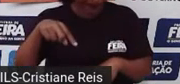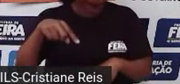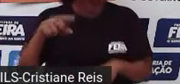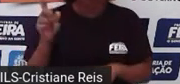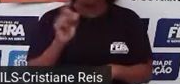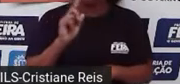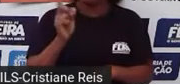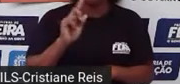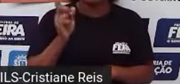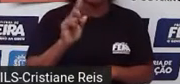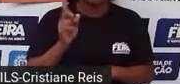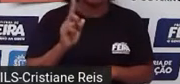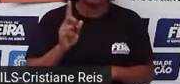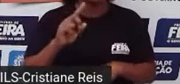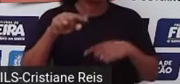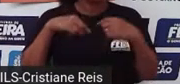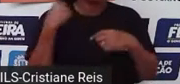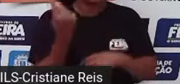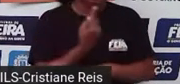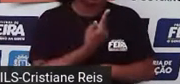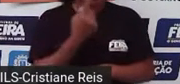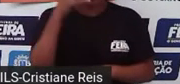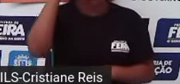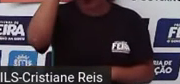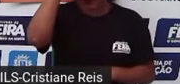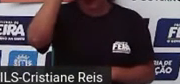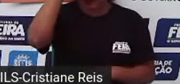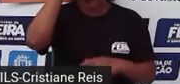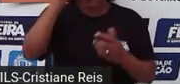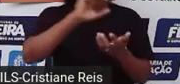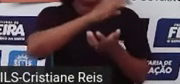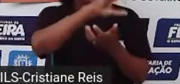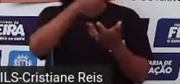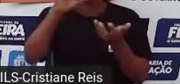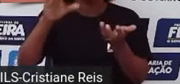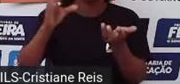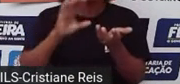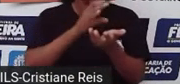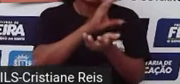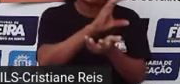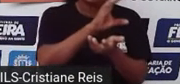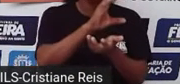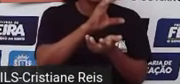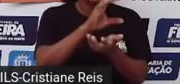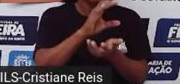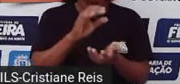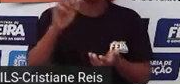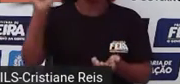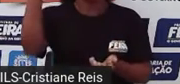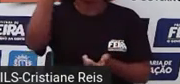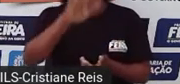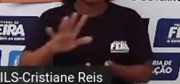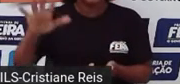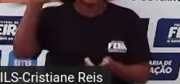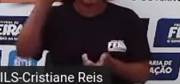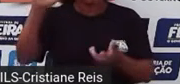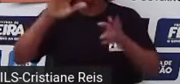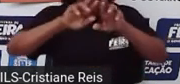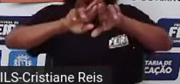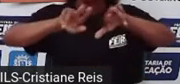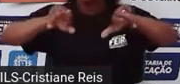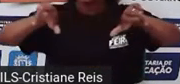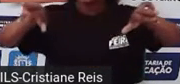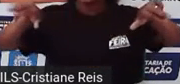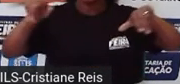Ásia que é do continente Asiático isso não é bem verdade né Nós temos vários conjuntos de